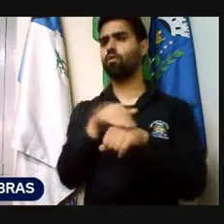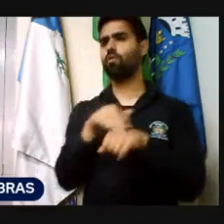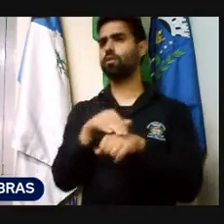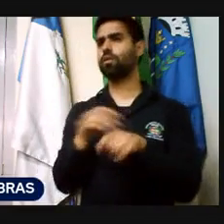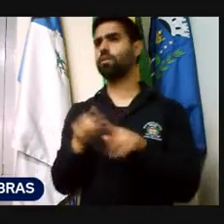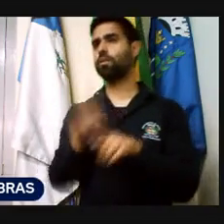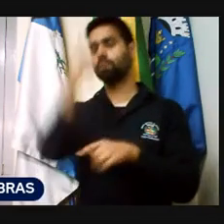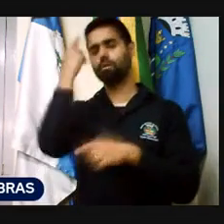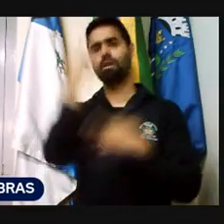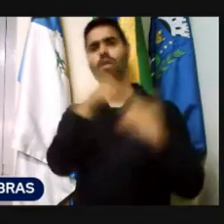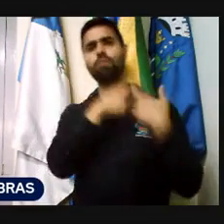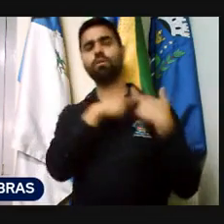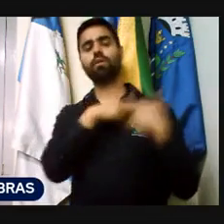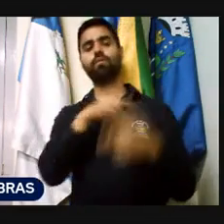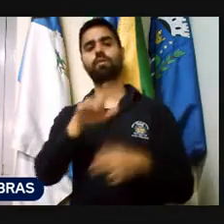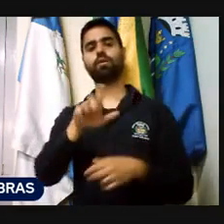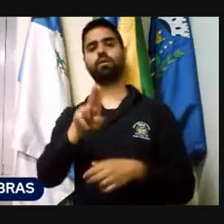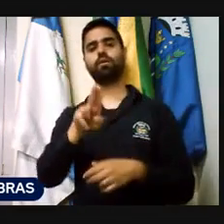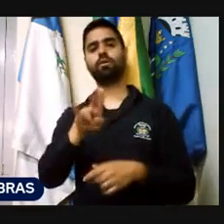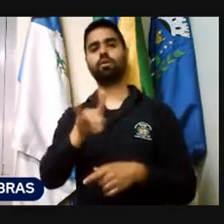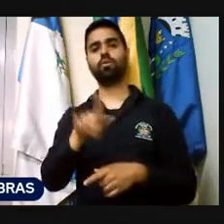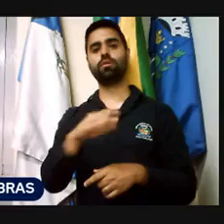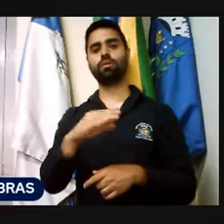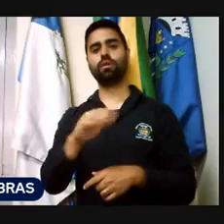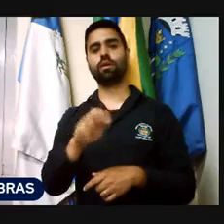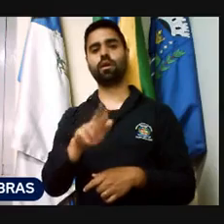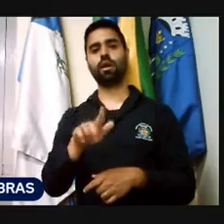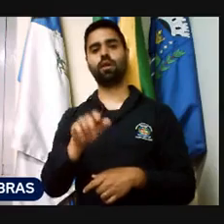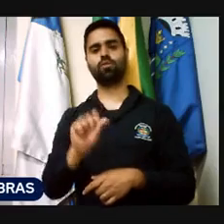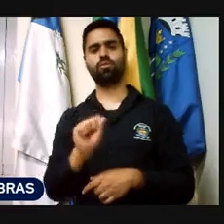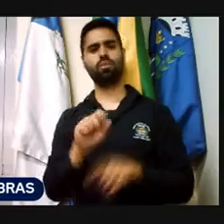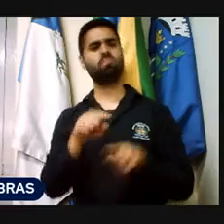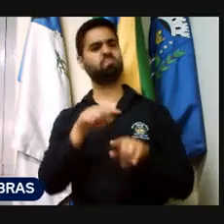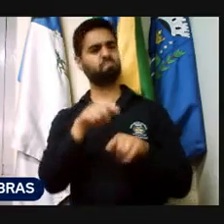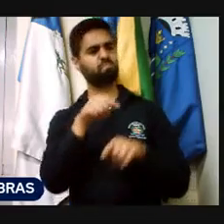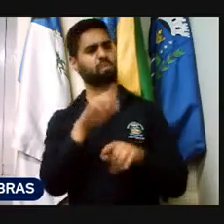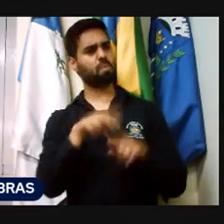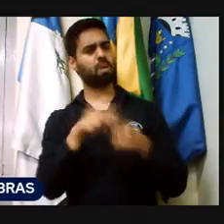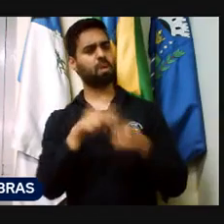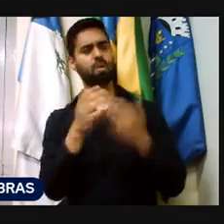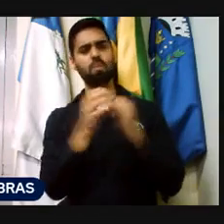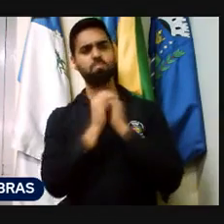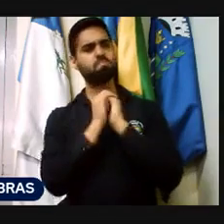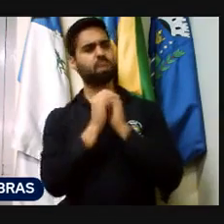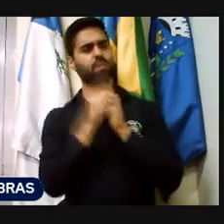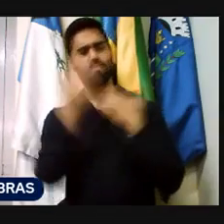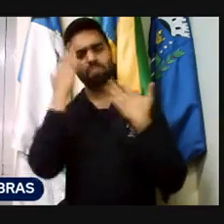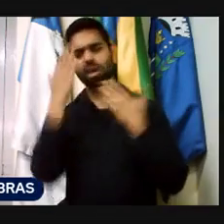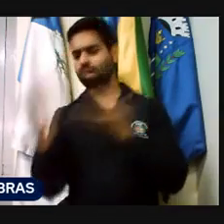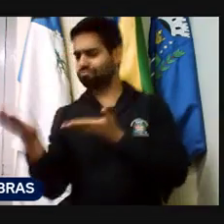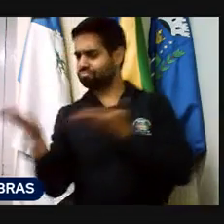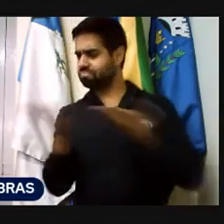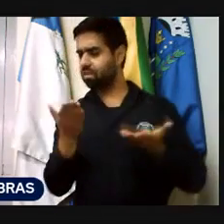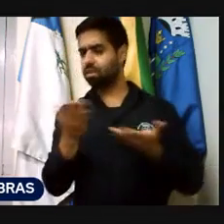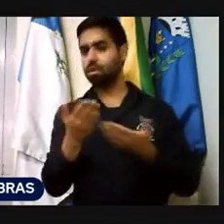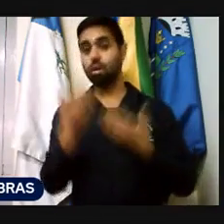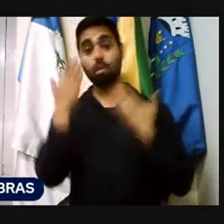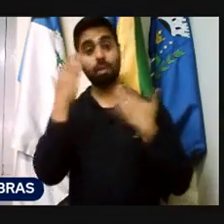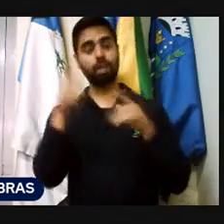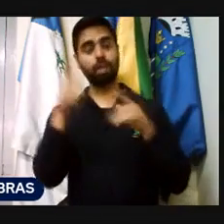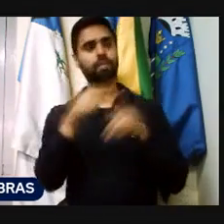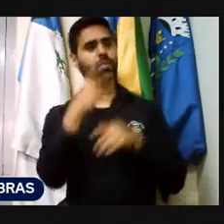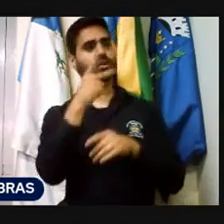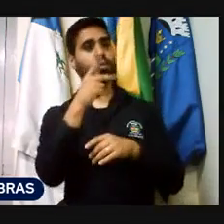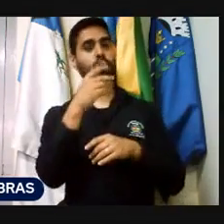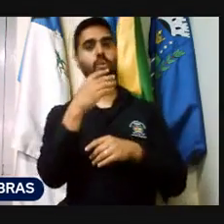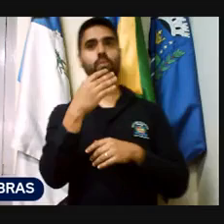o responsável Luiz Carlos. Luiz Carlos, parabéns, muito obrigado pela recepção, obrigado pelo seu